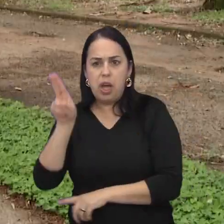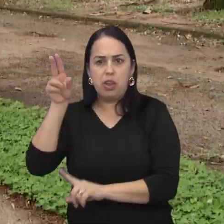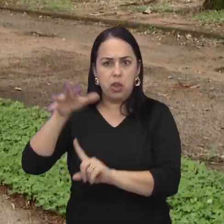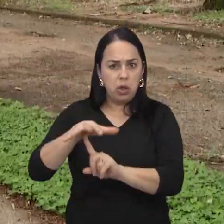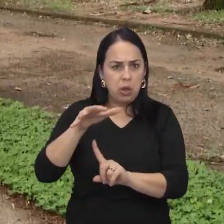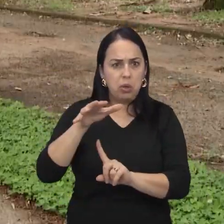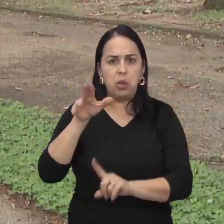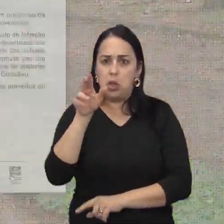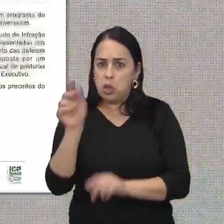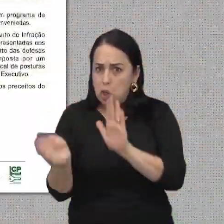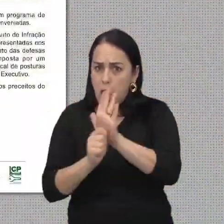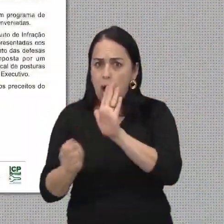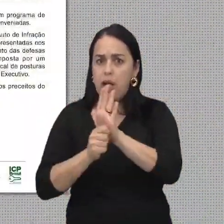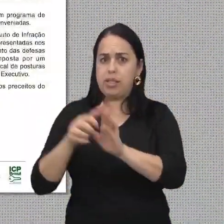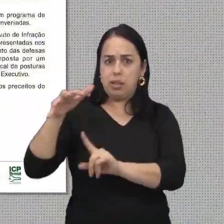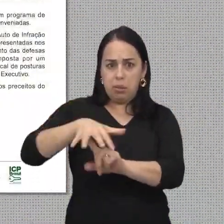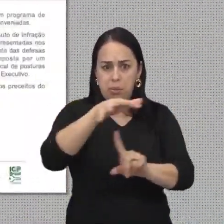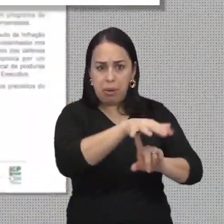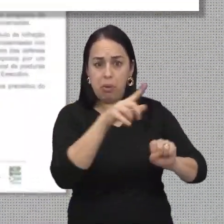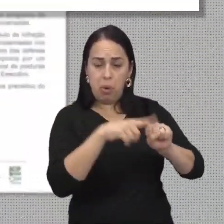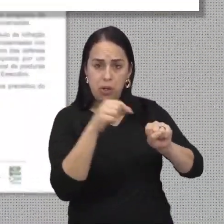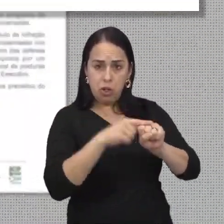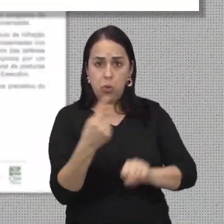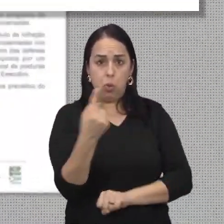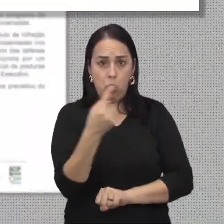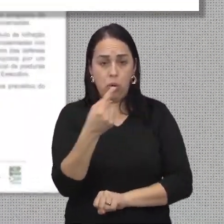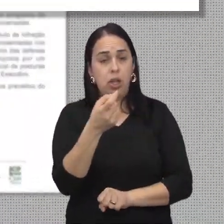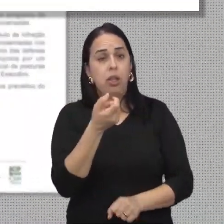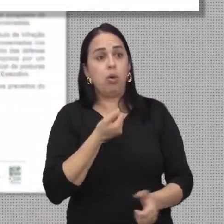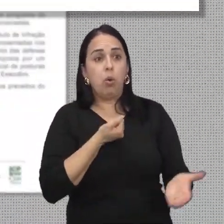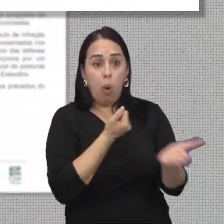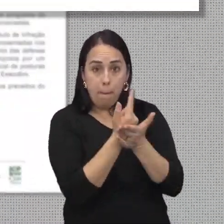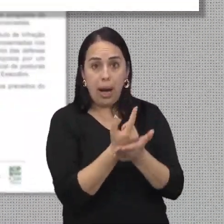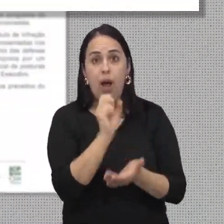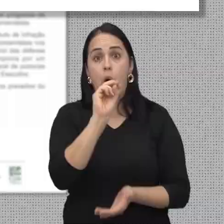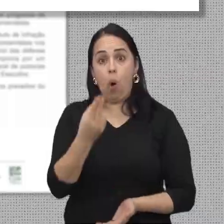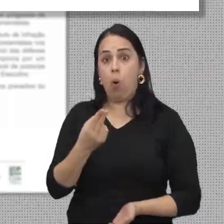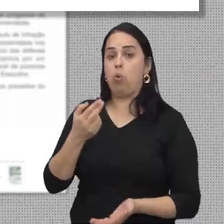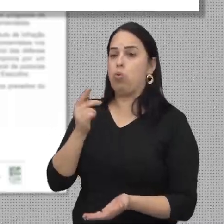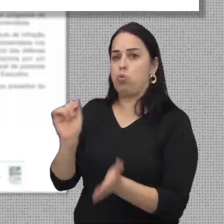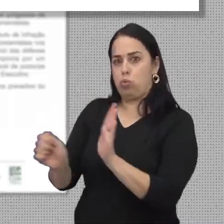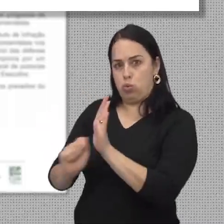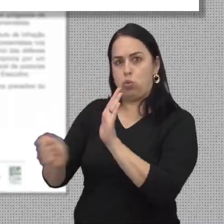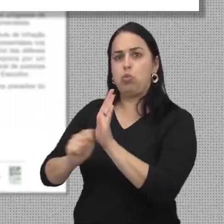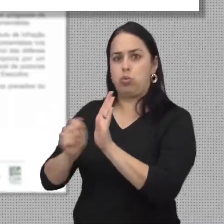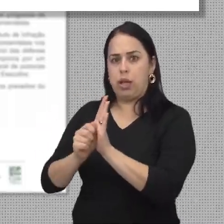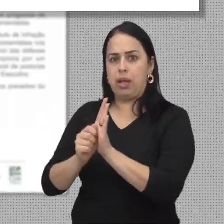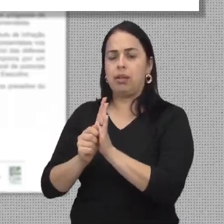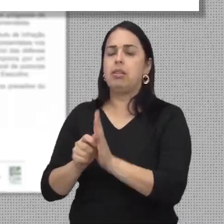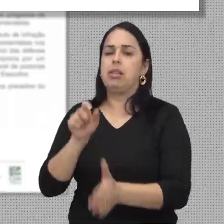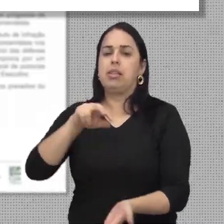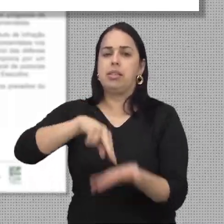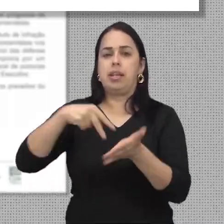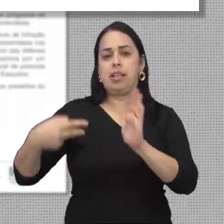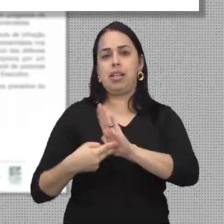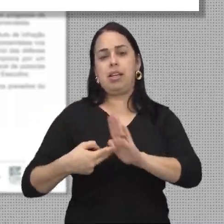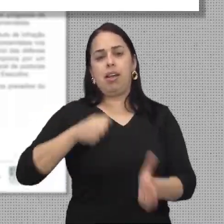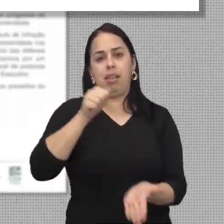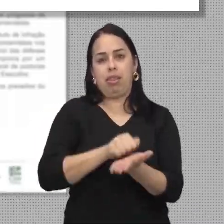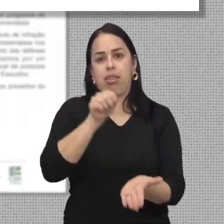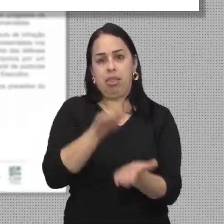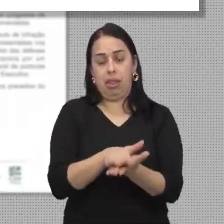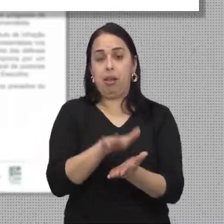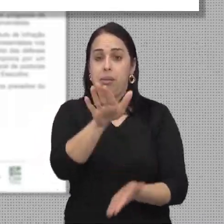públicas consumindo drogas. Segundo o artigo 1 do projeto, utilizar, adquirir ou guardar ilícitos para consumo será